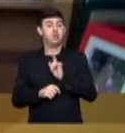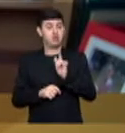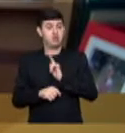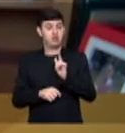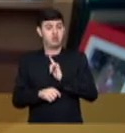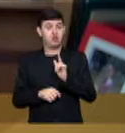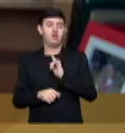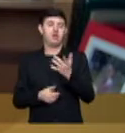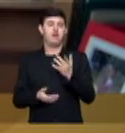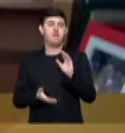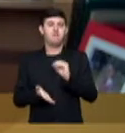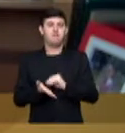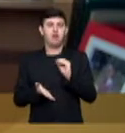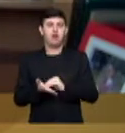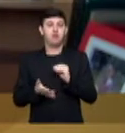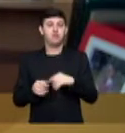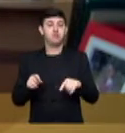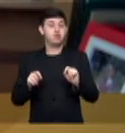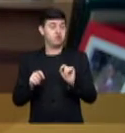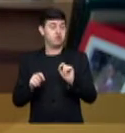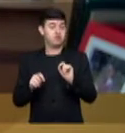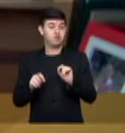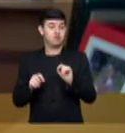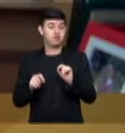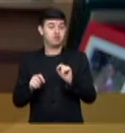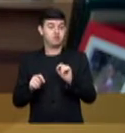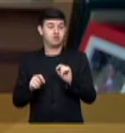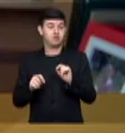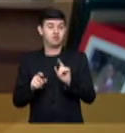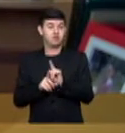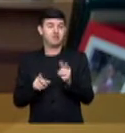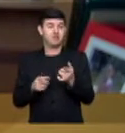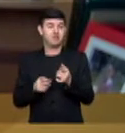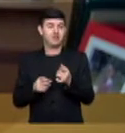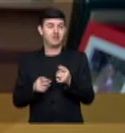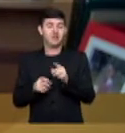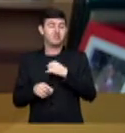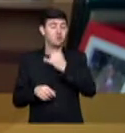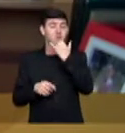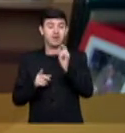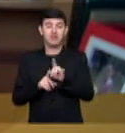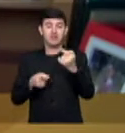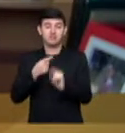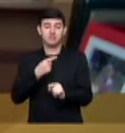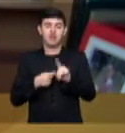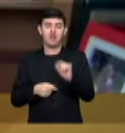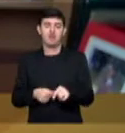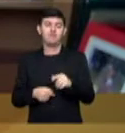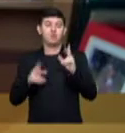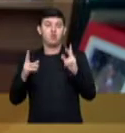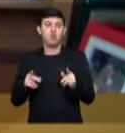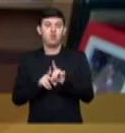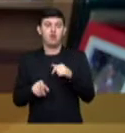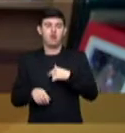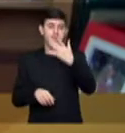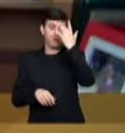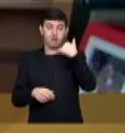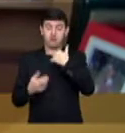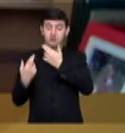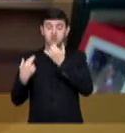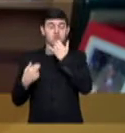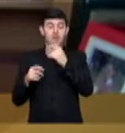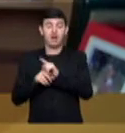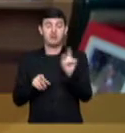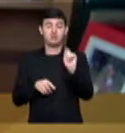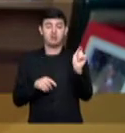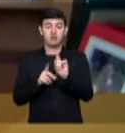ilegitimidade superveniente da autora, a Aberte, porque não subsiste na lei atual nenhuma